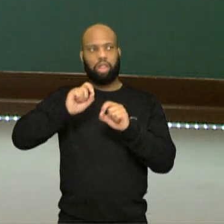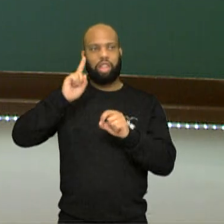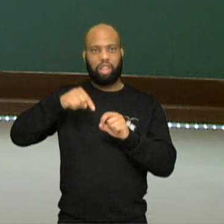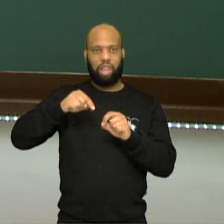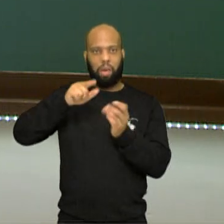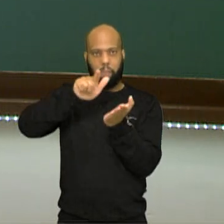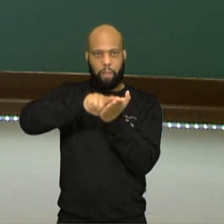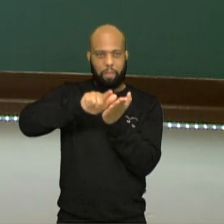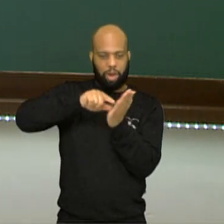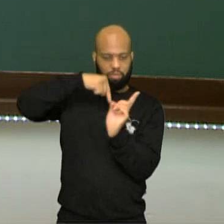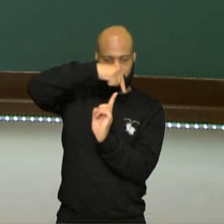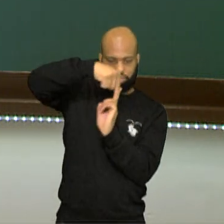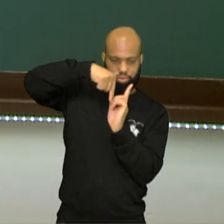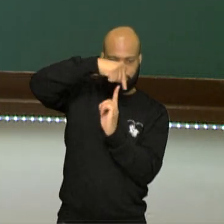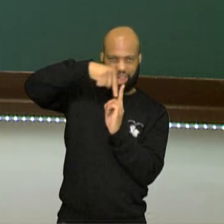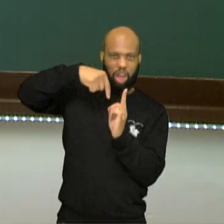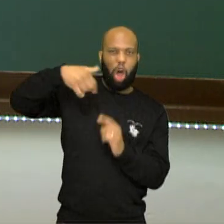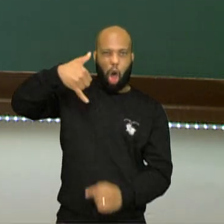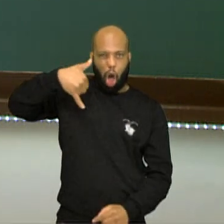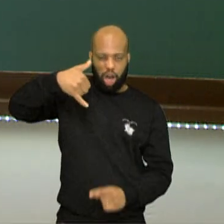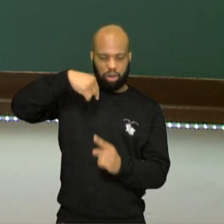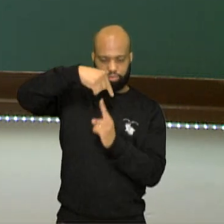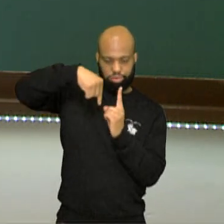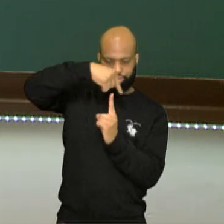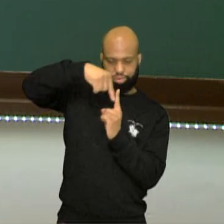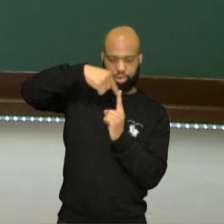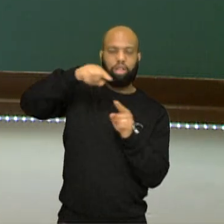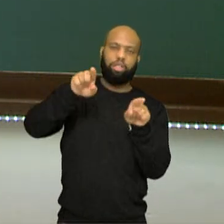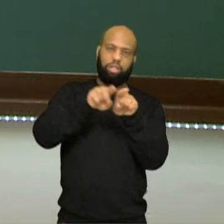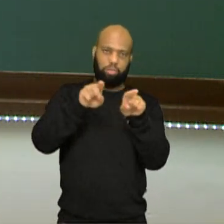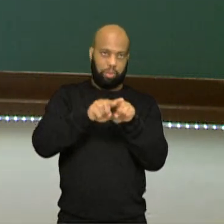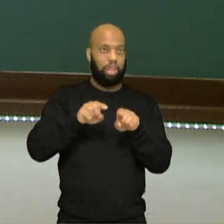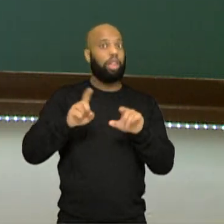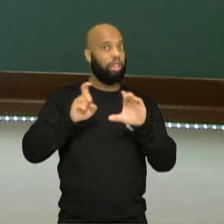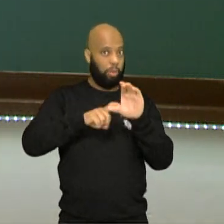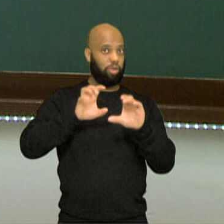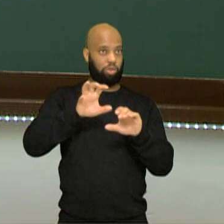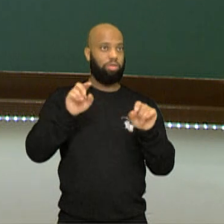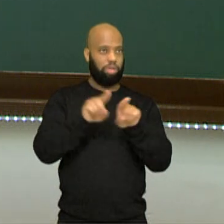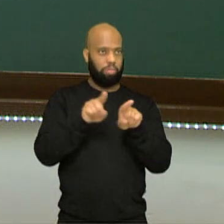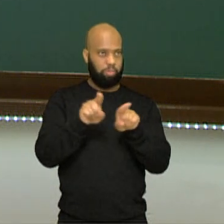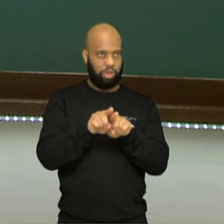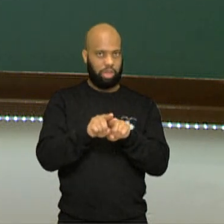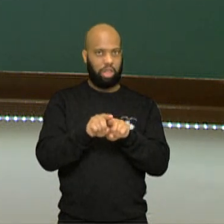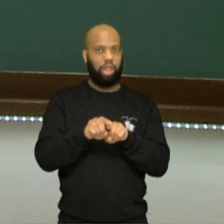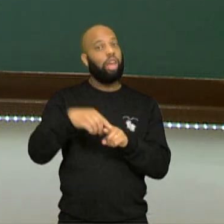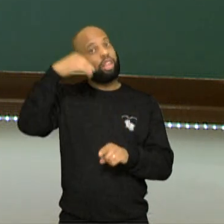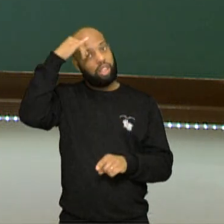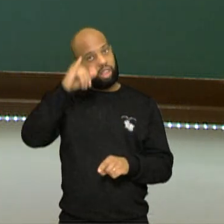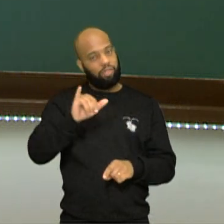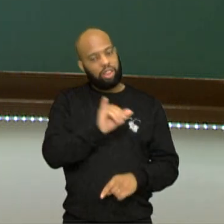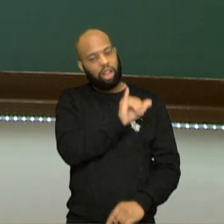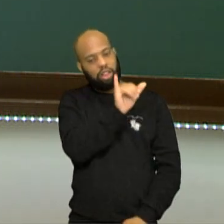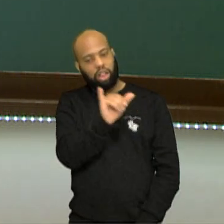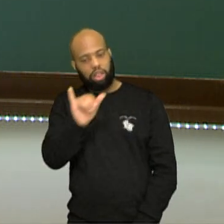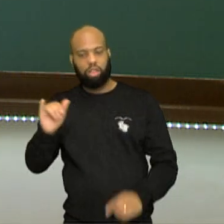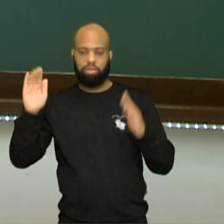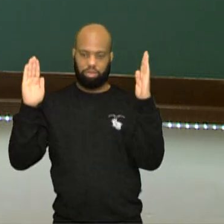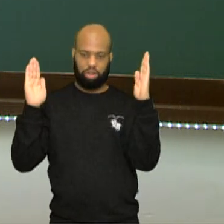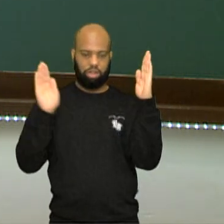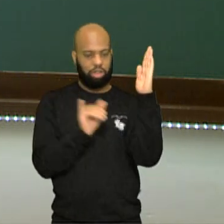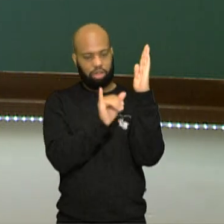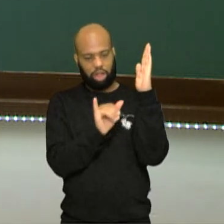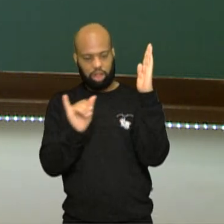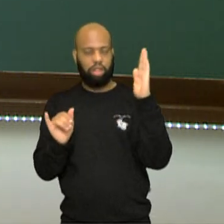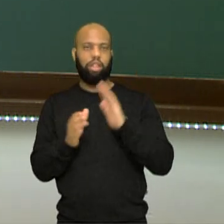óleo lá que eu mostrei antes no capacitor cilíndrico, tá? Que faz isolamento aqui entre as duas placas.